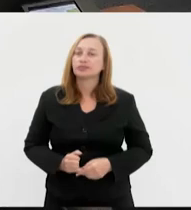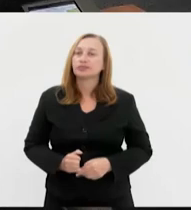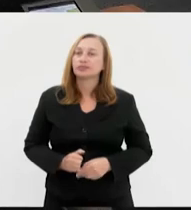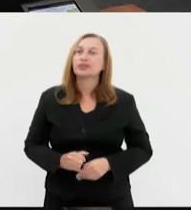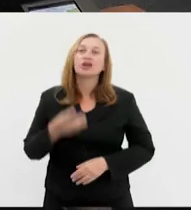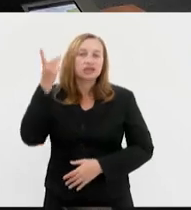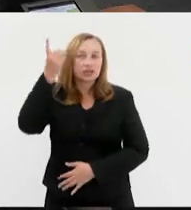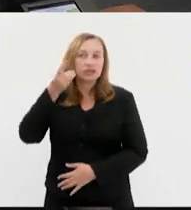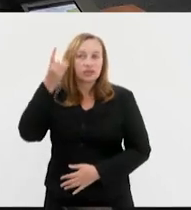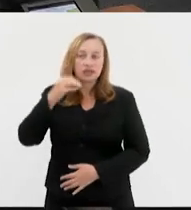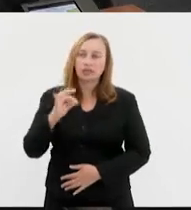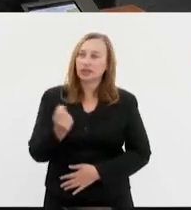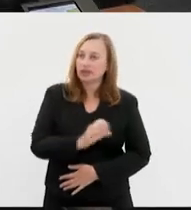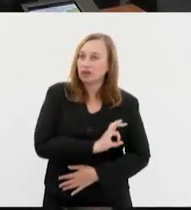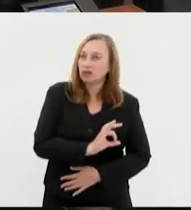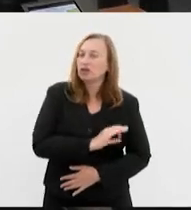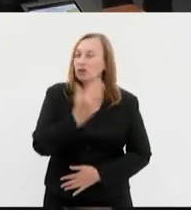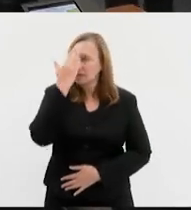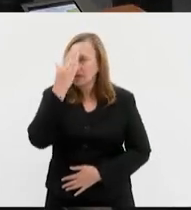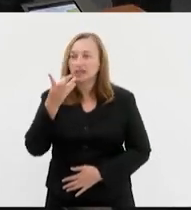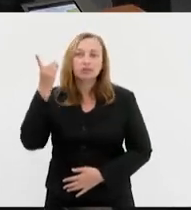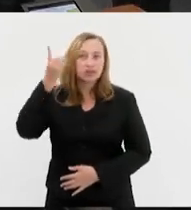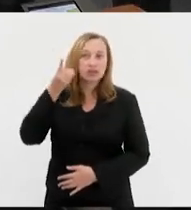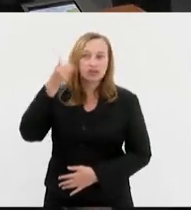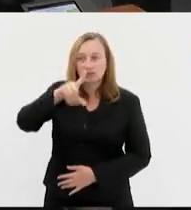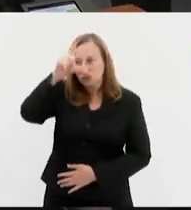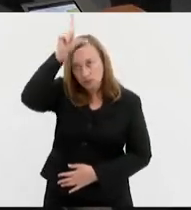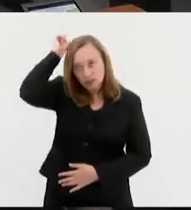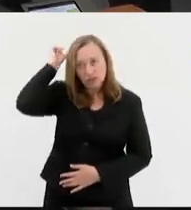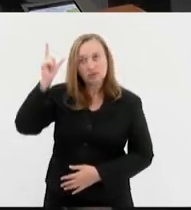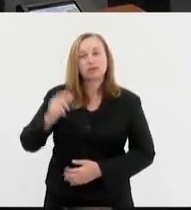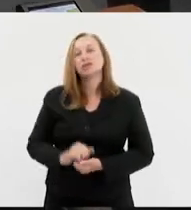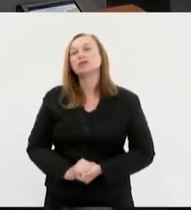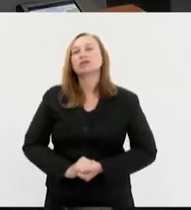Deputada Marta Rocha, por favor. Obrigado, deputado Luiz Paulo.